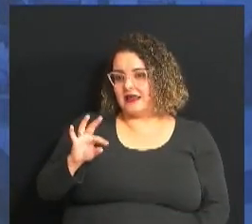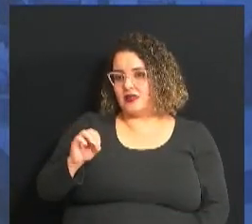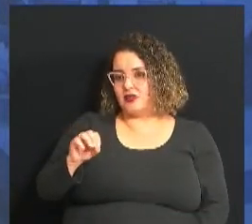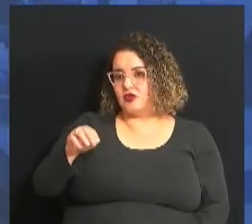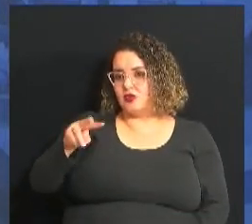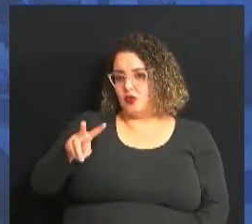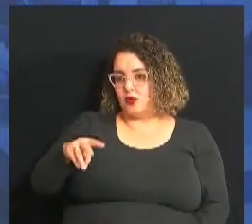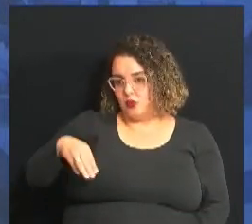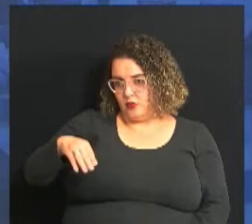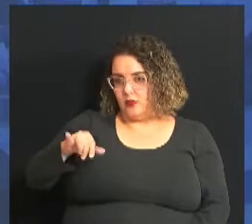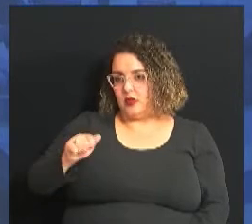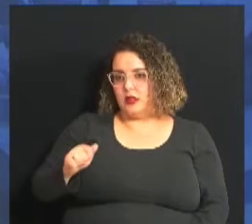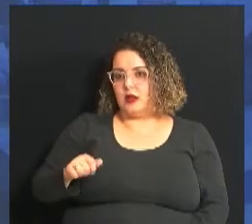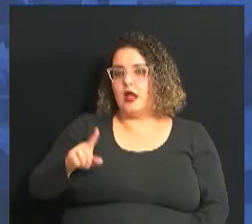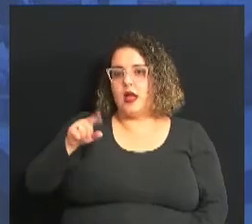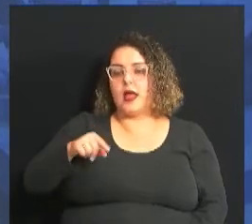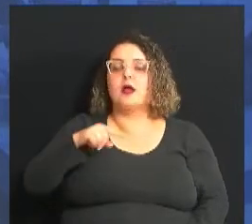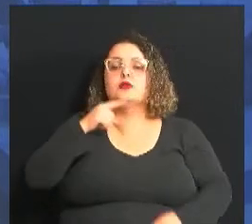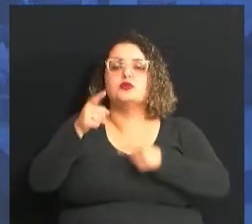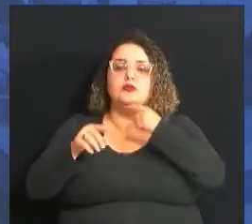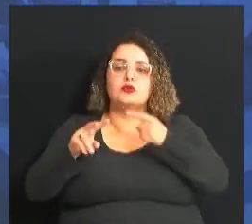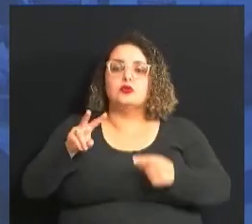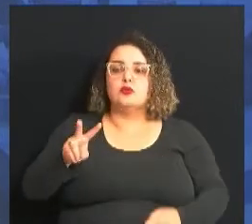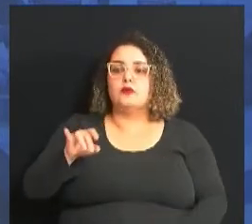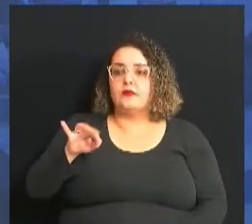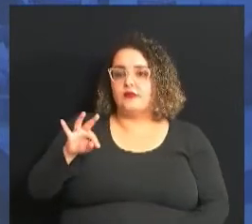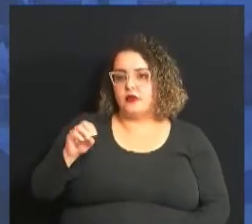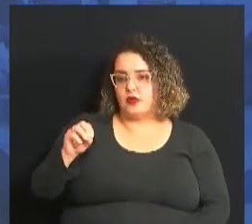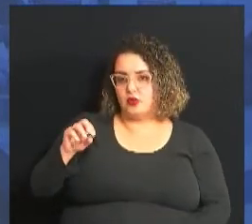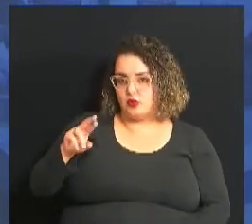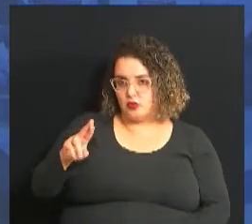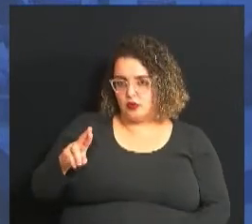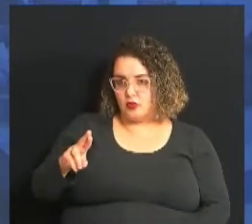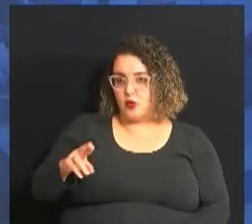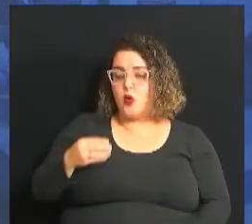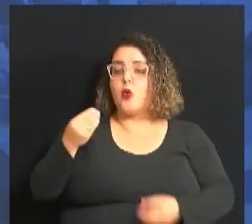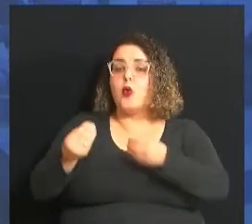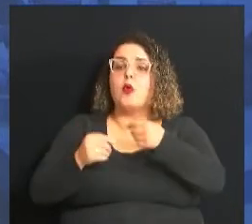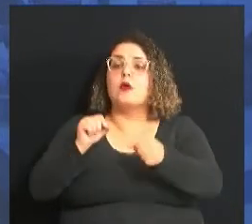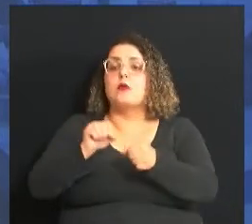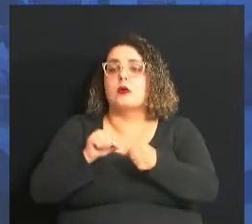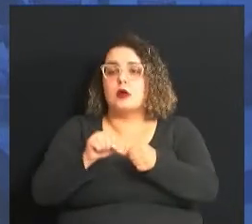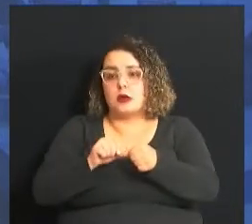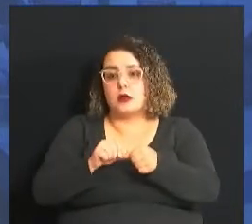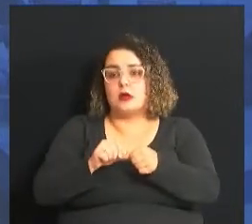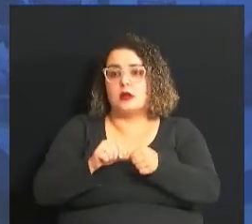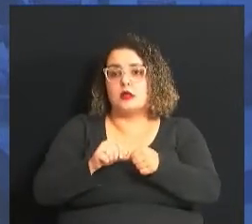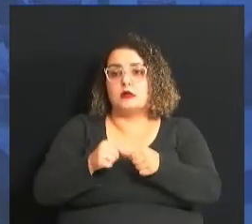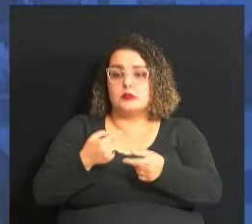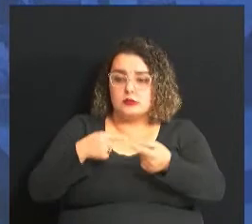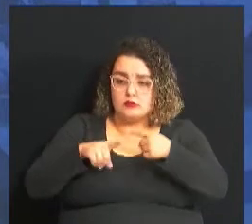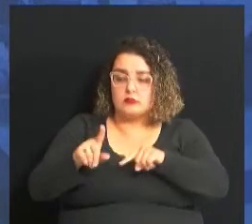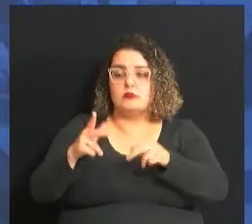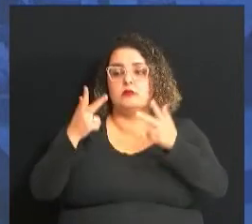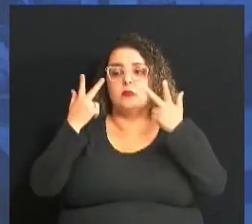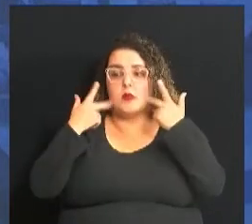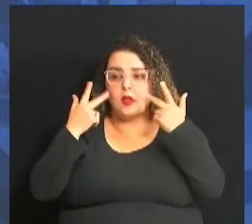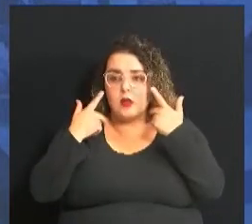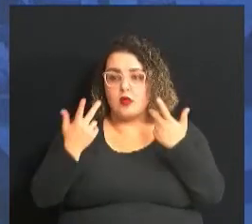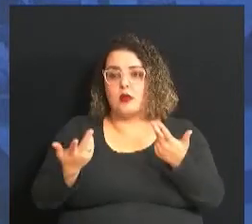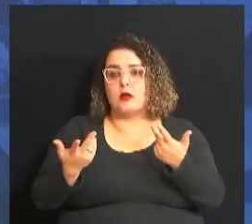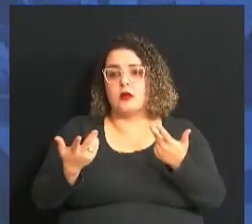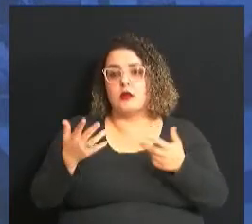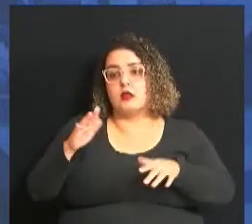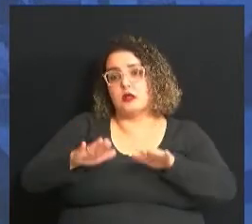bairro Botafogo. Ele quer saber como essa cirurgia é feita, se a recuperação é tranquila e se de repente